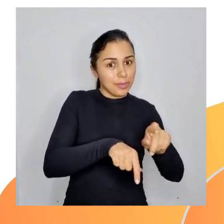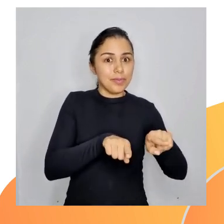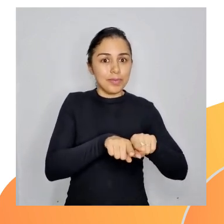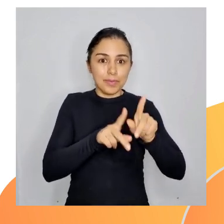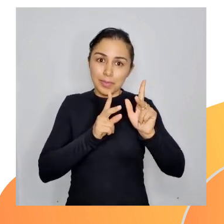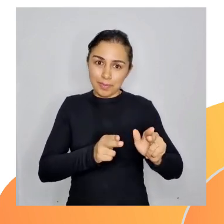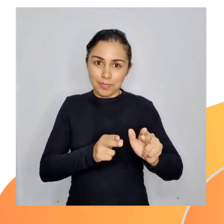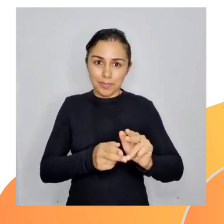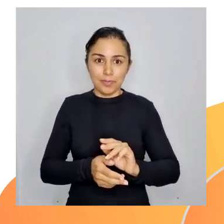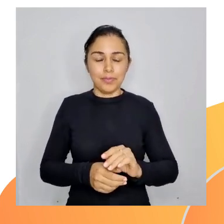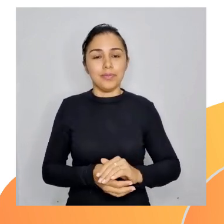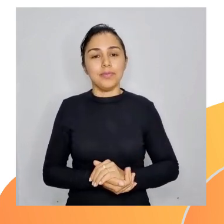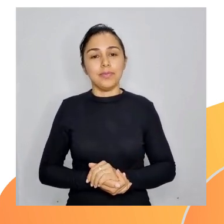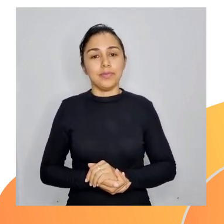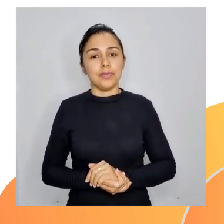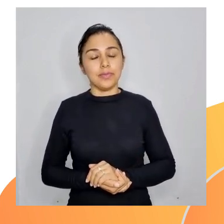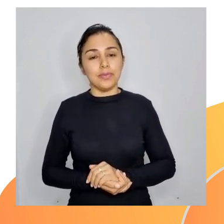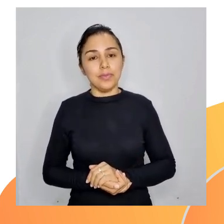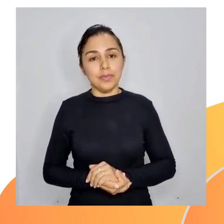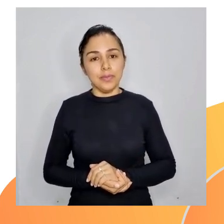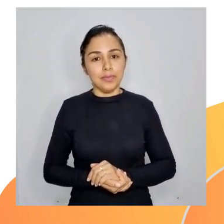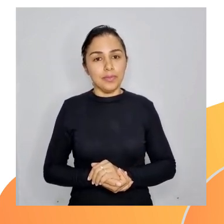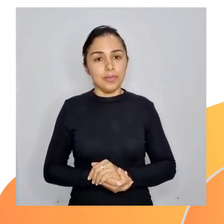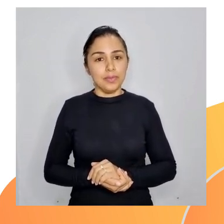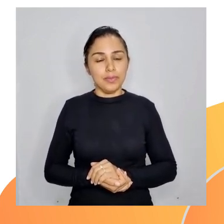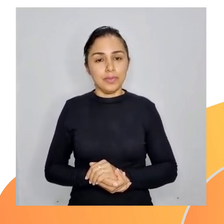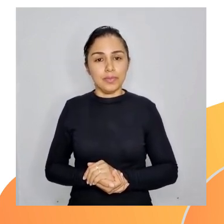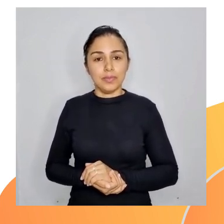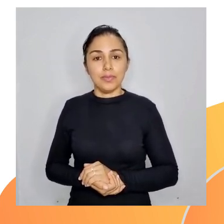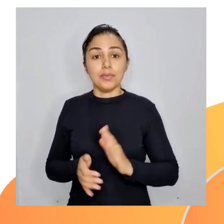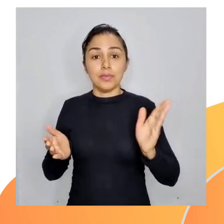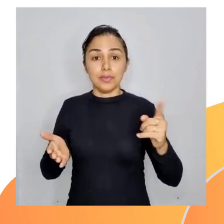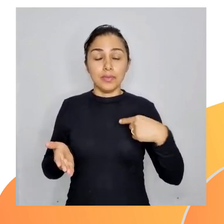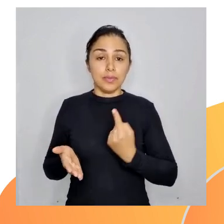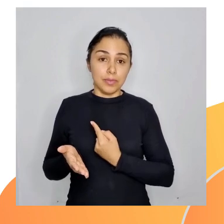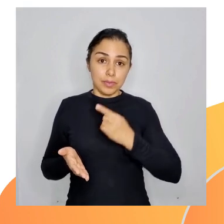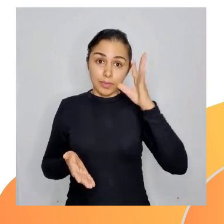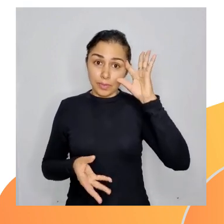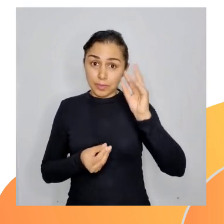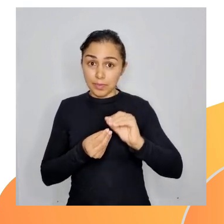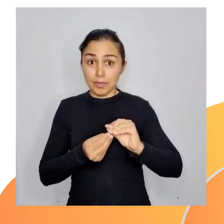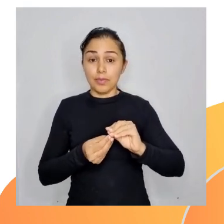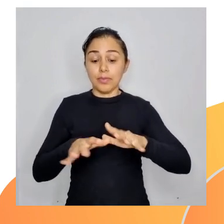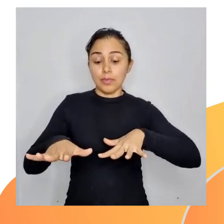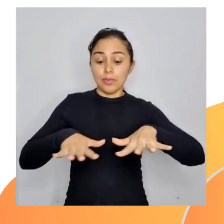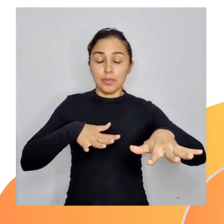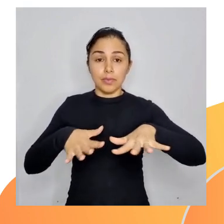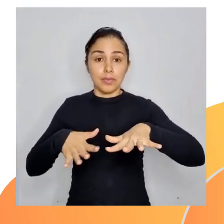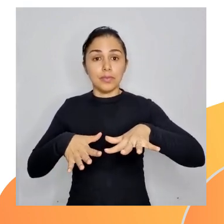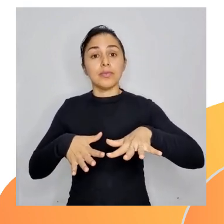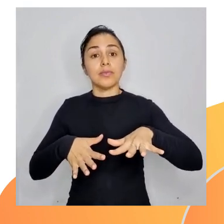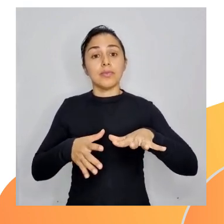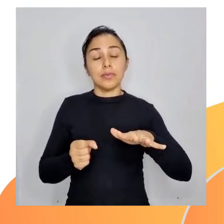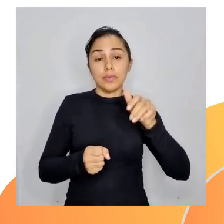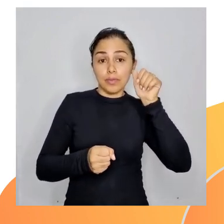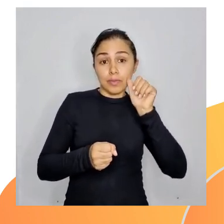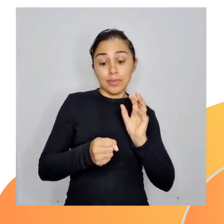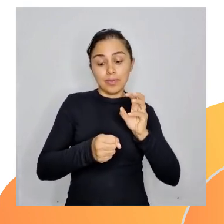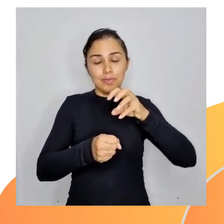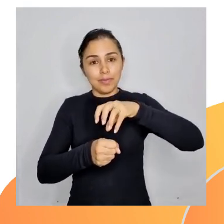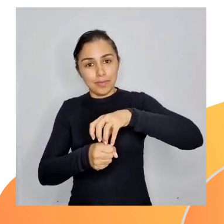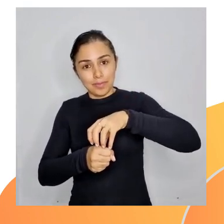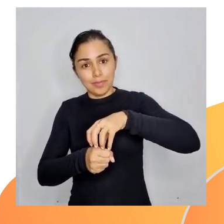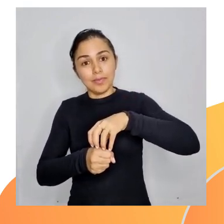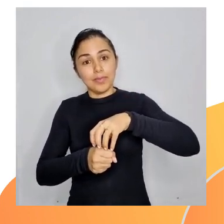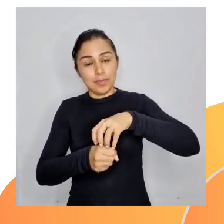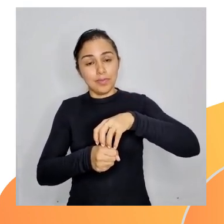avança ao entendimento dos movimentos da rainha e do rei. Olha que interessante.